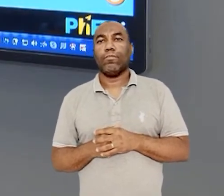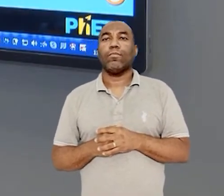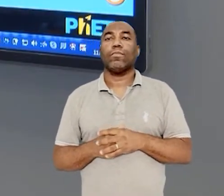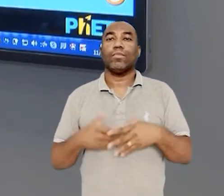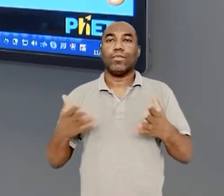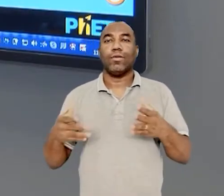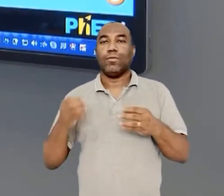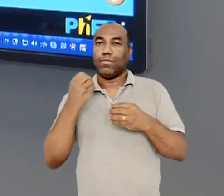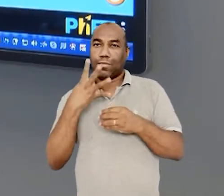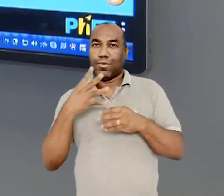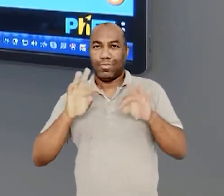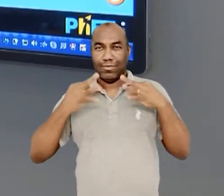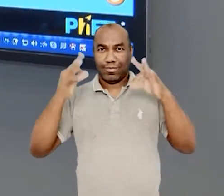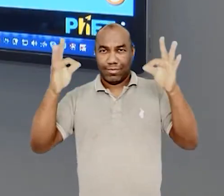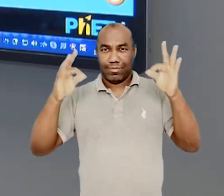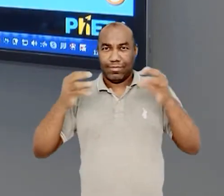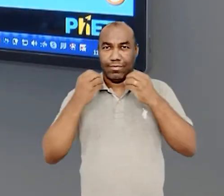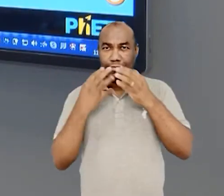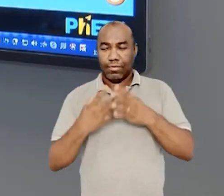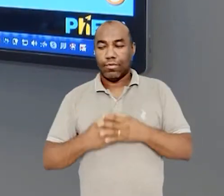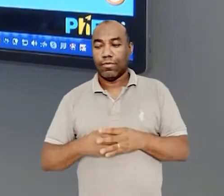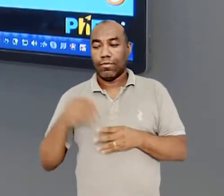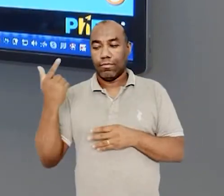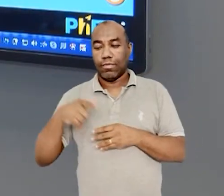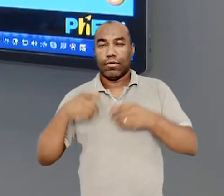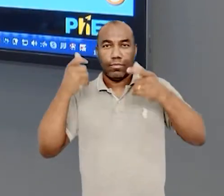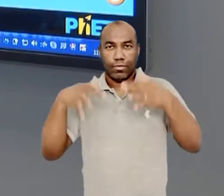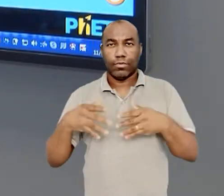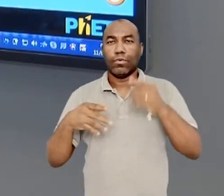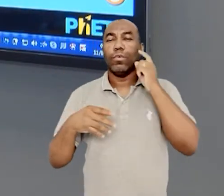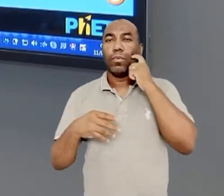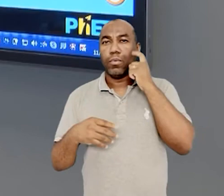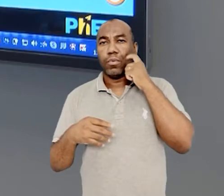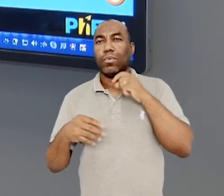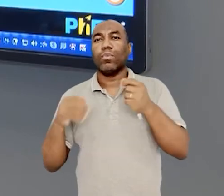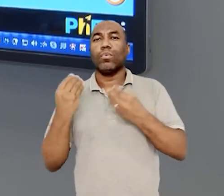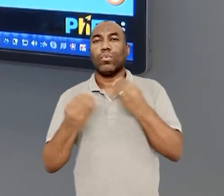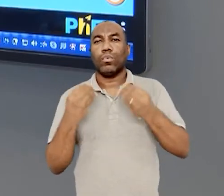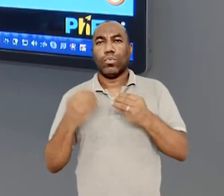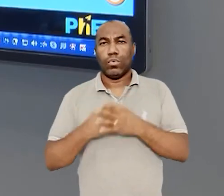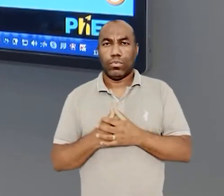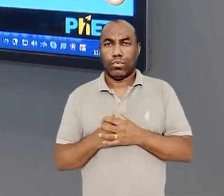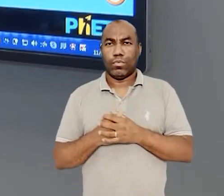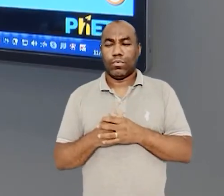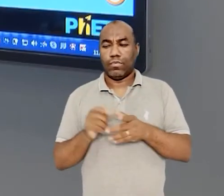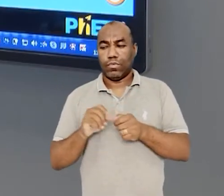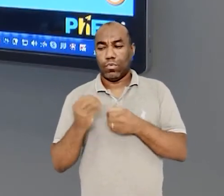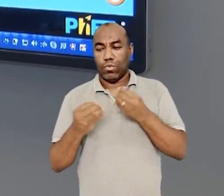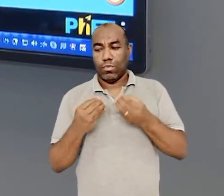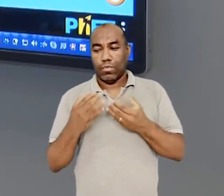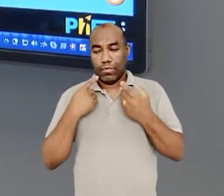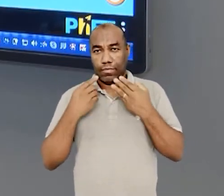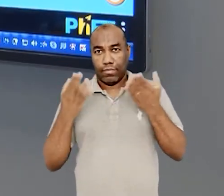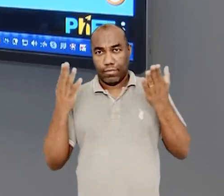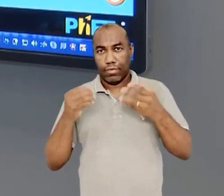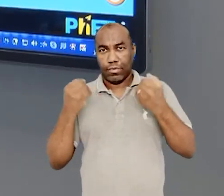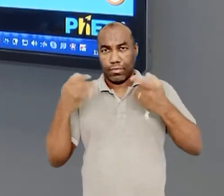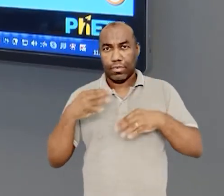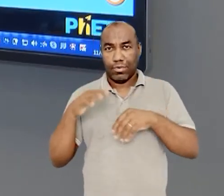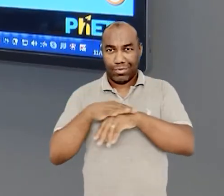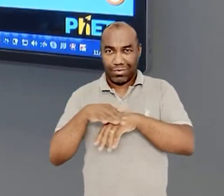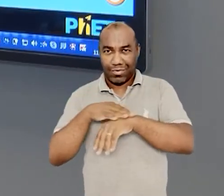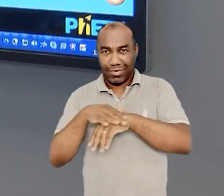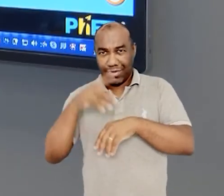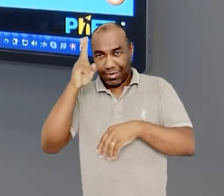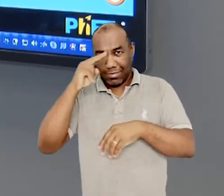bom, a tecnologia é fantástica, né, gente? Mas voltando à tecnologia do famoso PET colorado, veja bem, eu estava